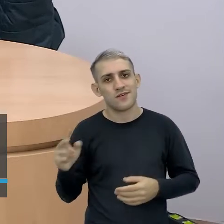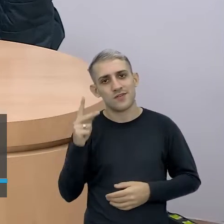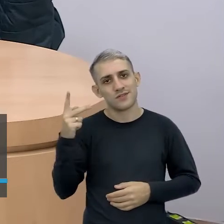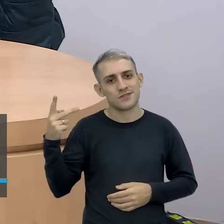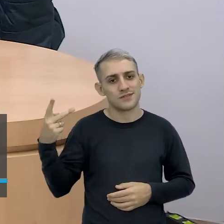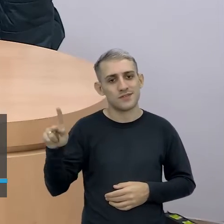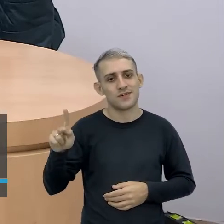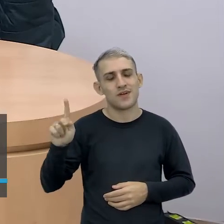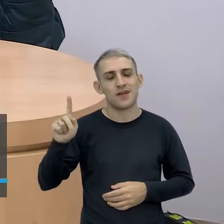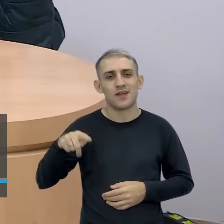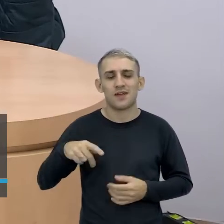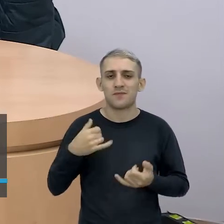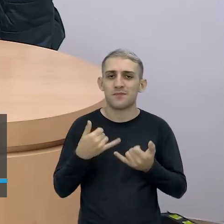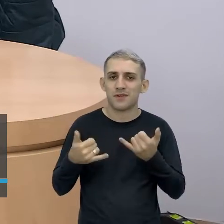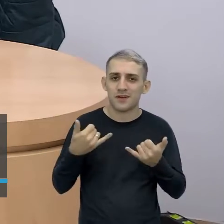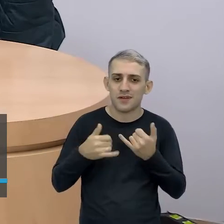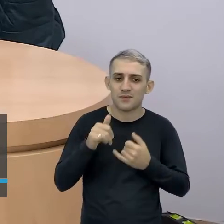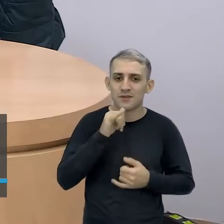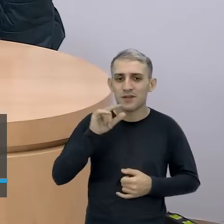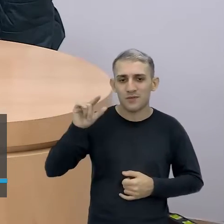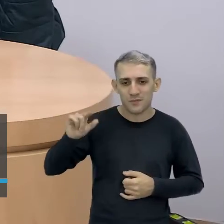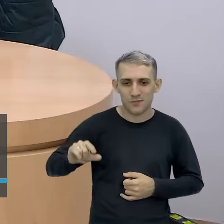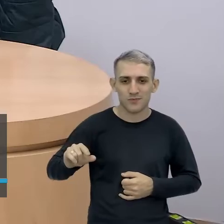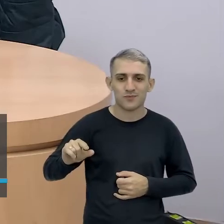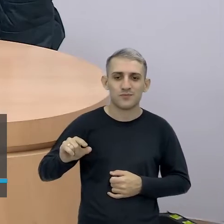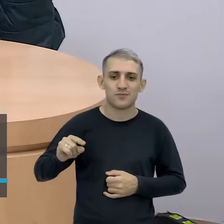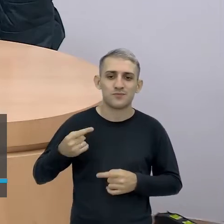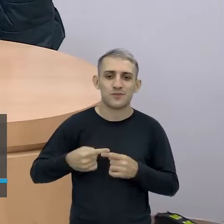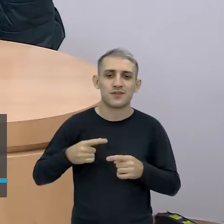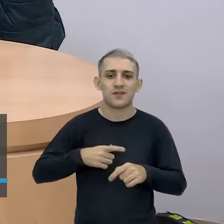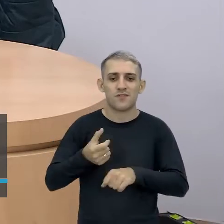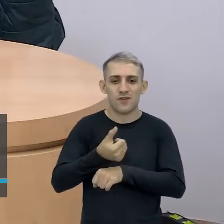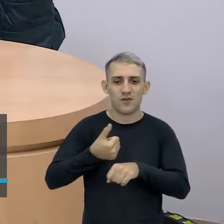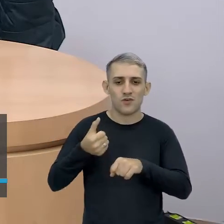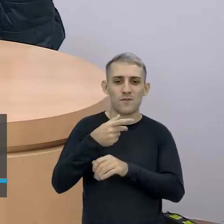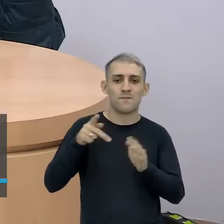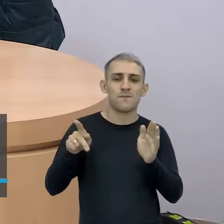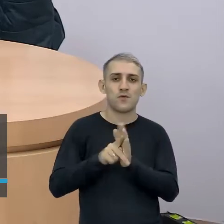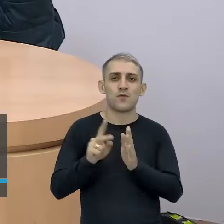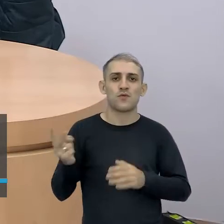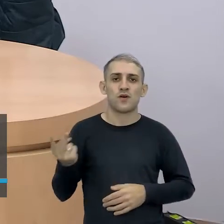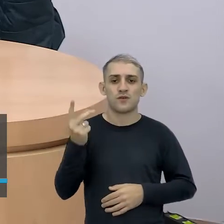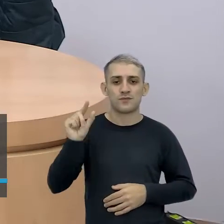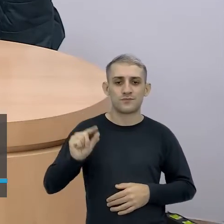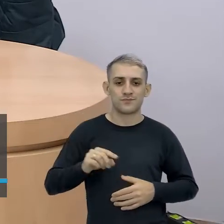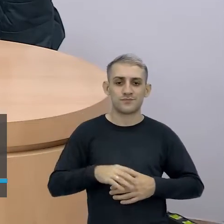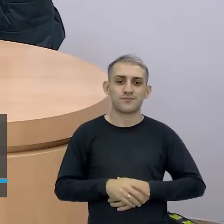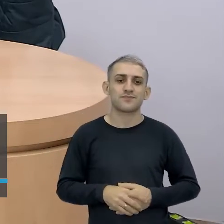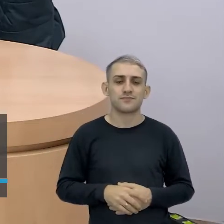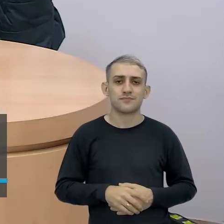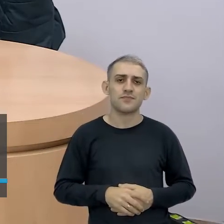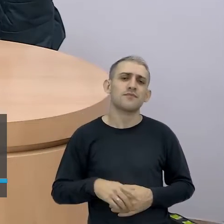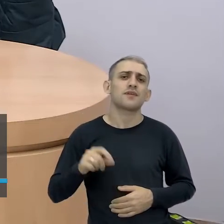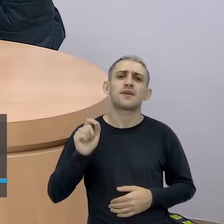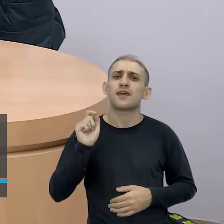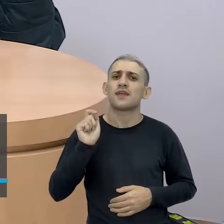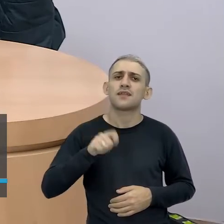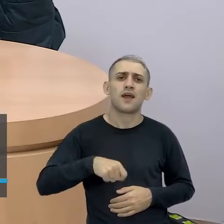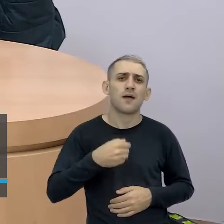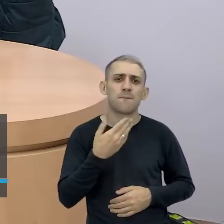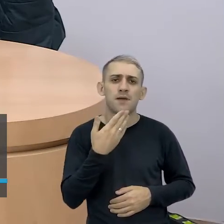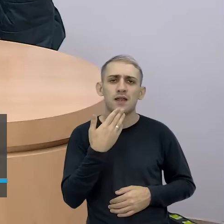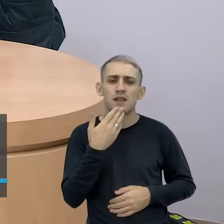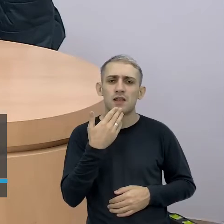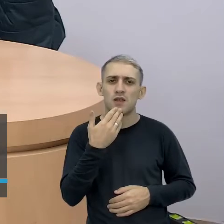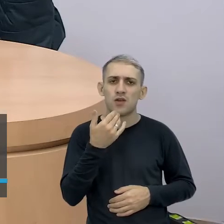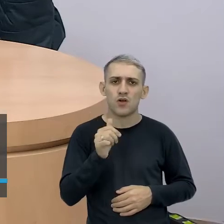agregado é baixo, com profissões de baixo valor agregado. É. E aí, quem é que se dá melhor no